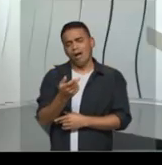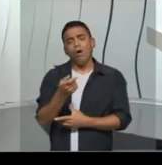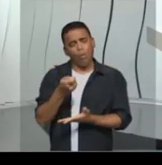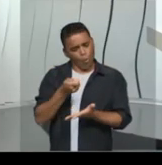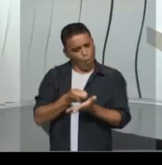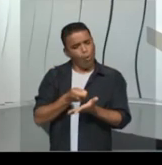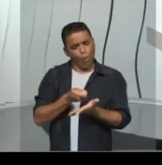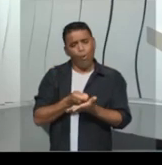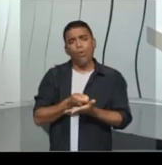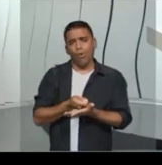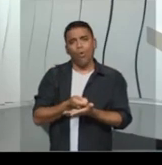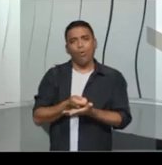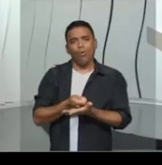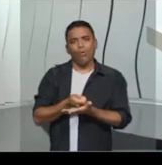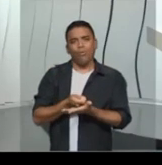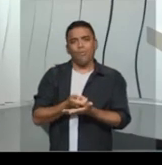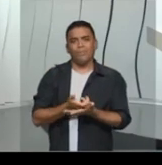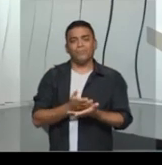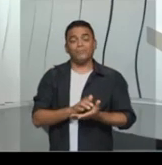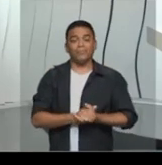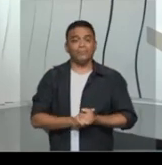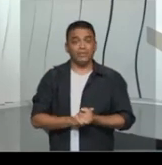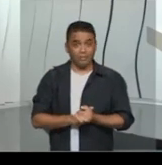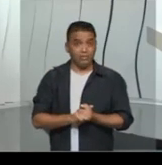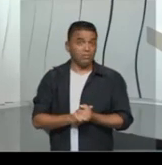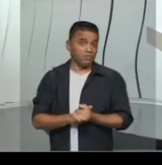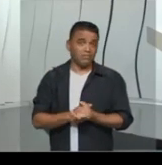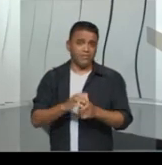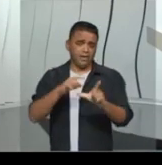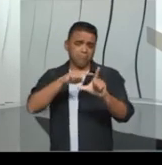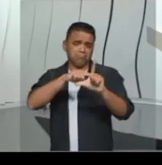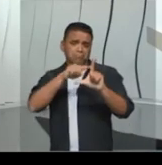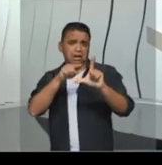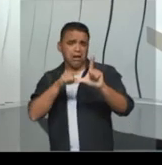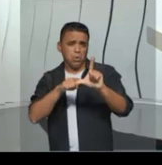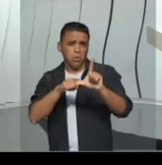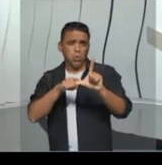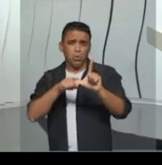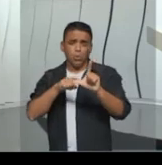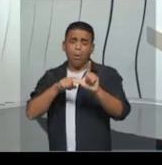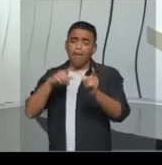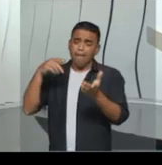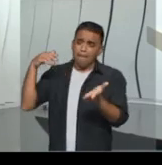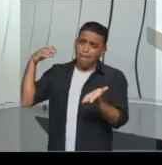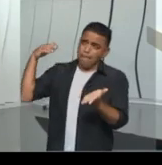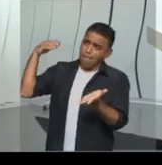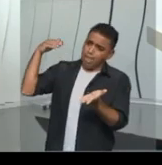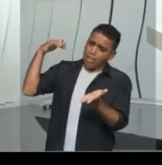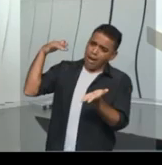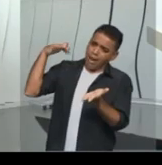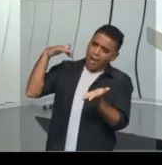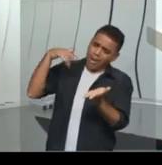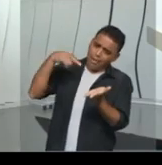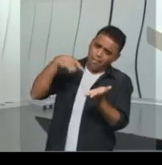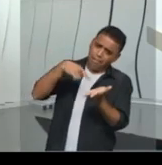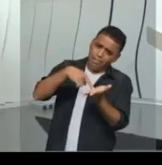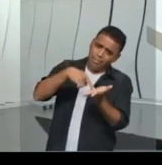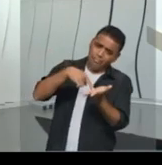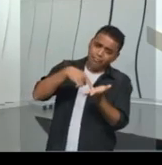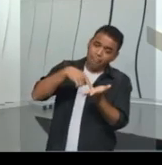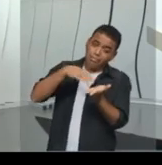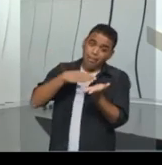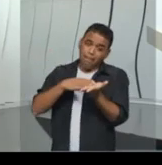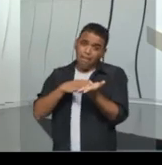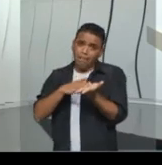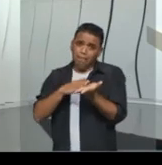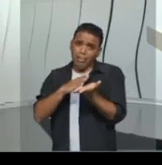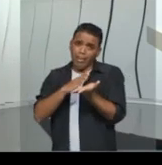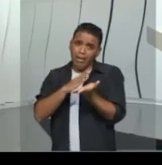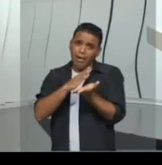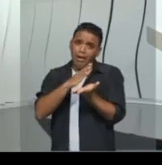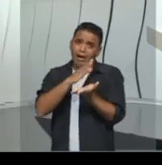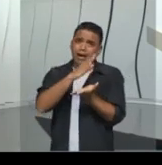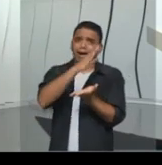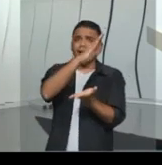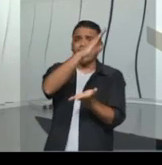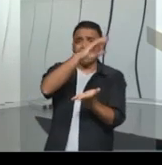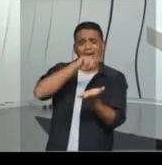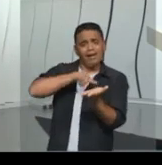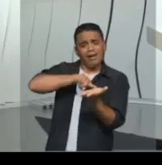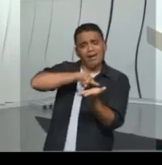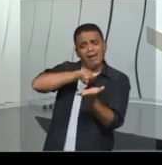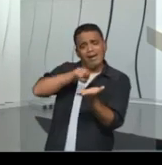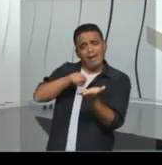igual. Você vai pegar o ângulo incidente, vai traçar a reta normal e vai pegar o